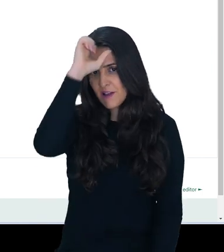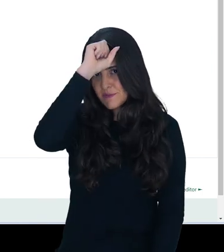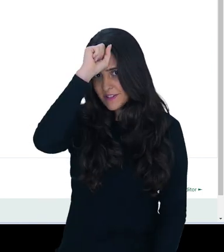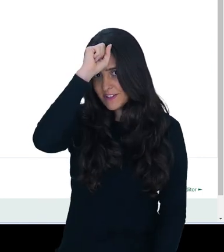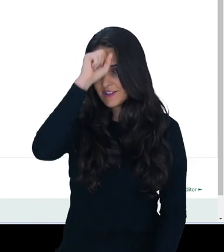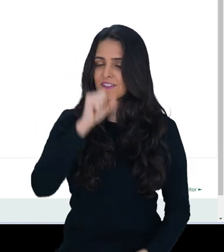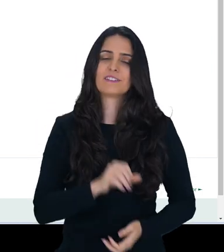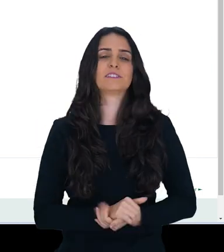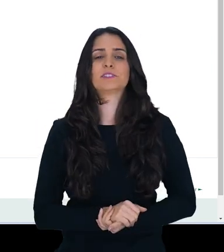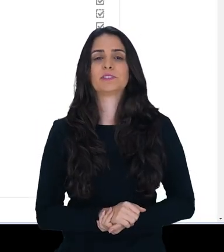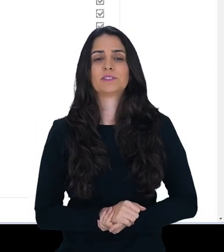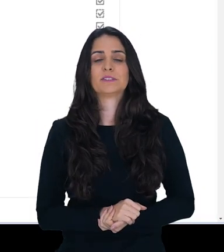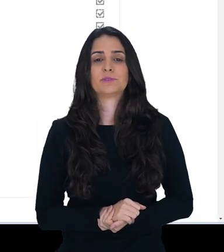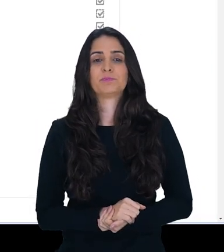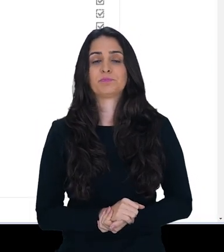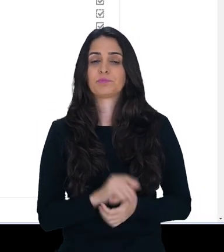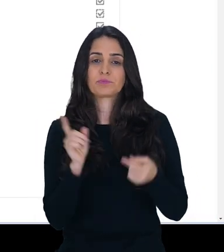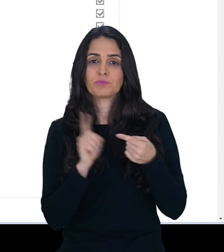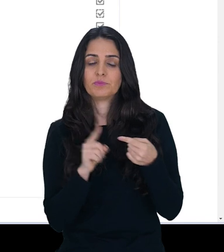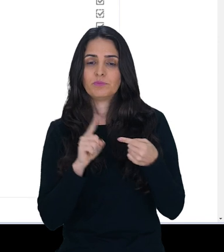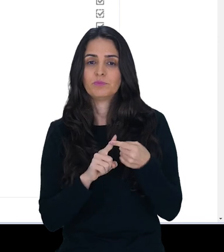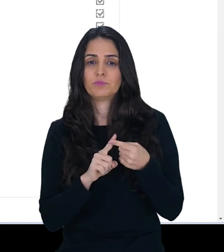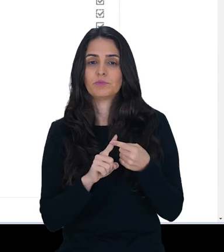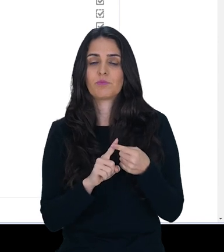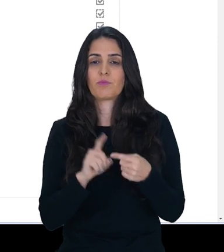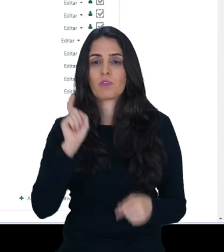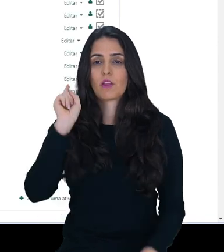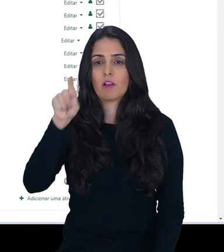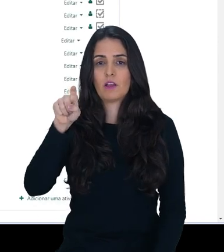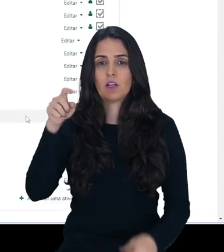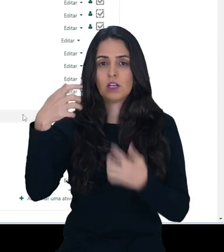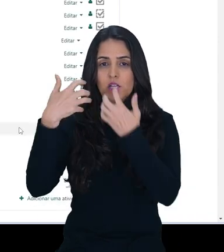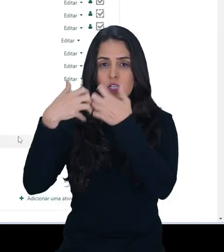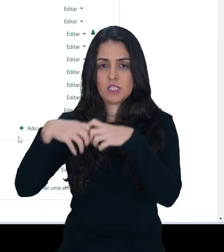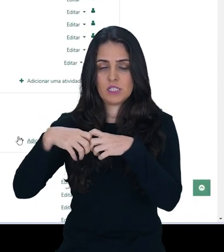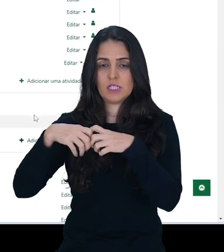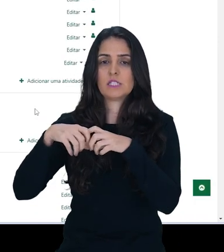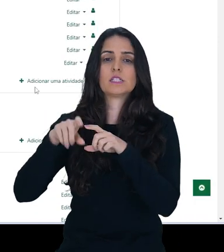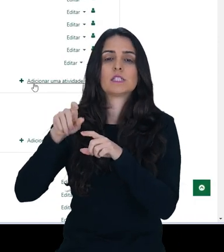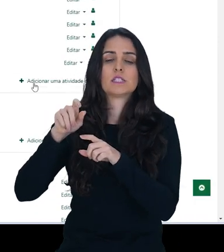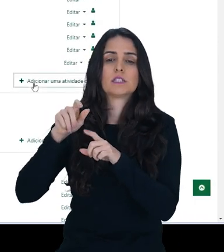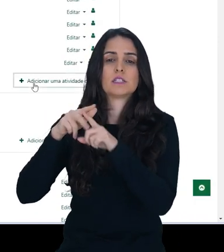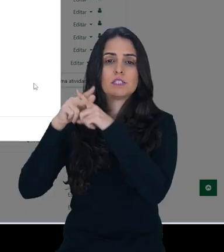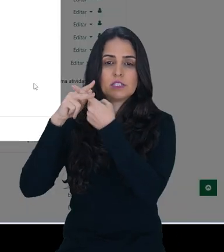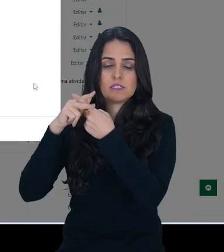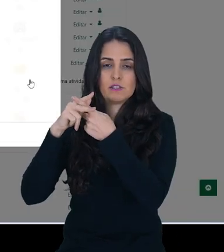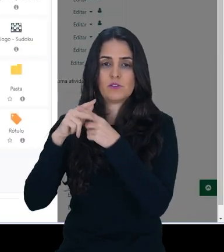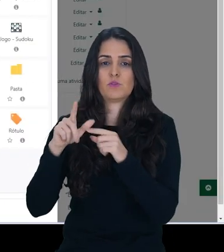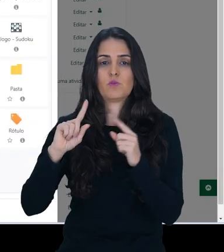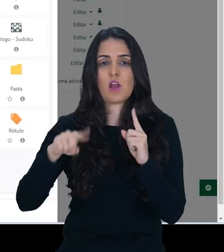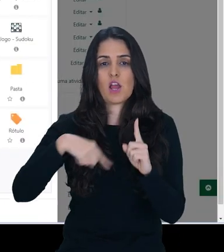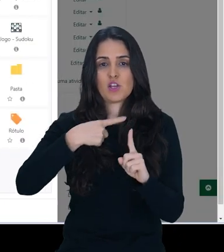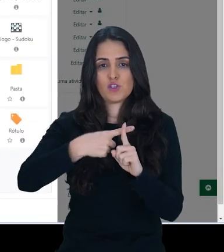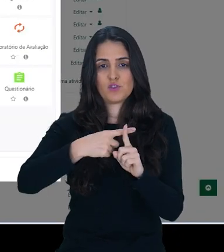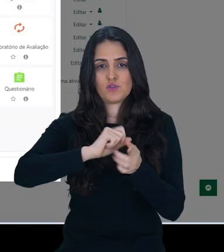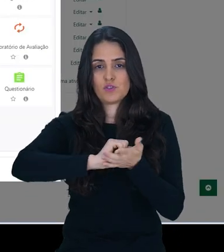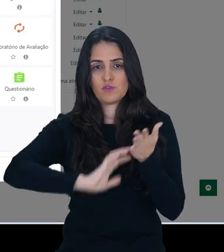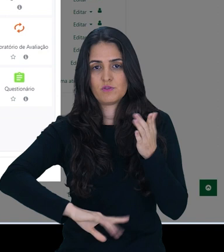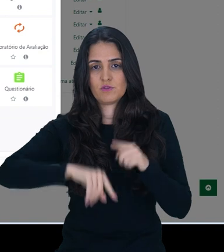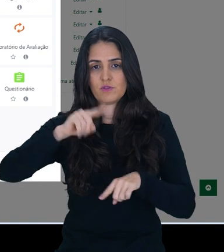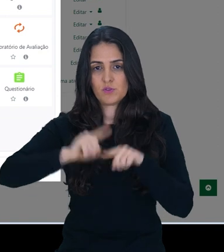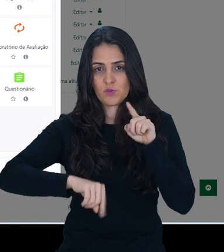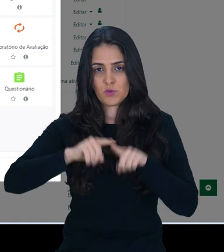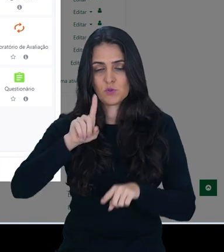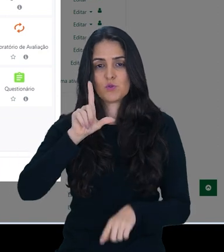da base de dados Então vamos primeiramente ativar a edição vamos em adicionar uma atividade ou